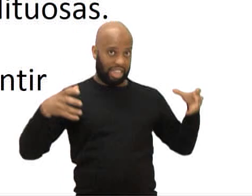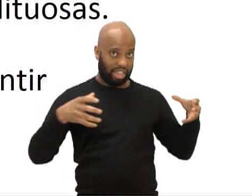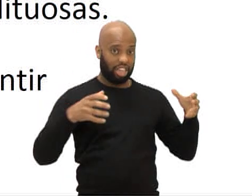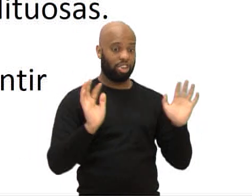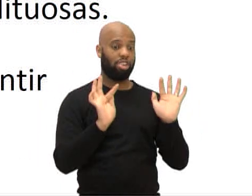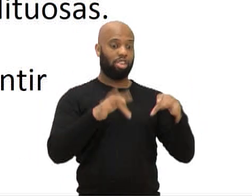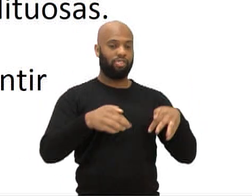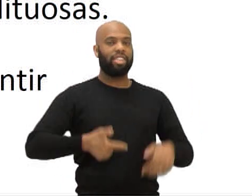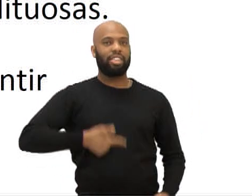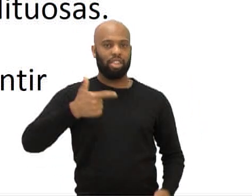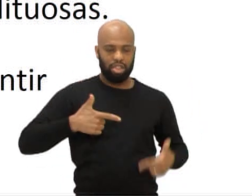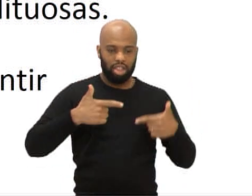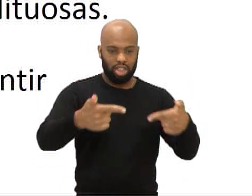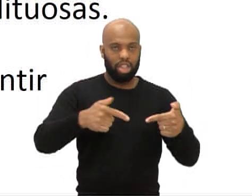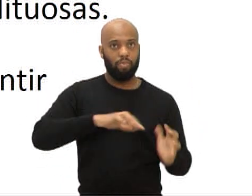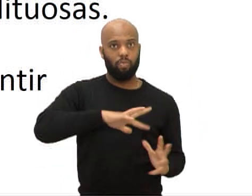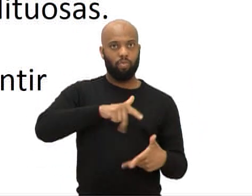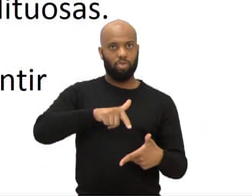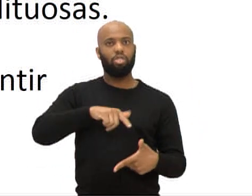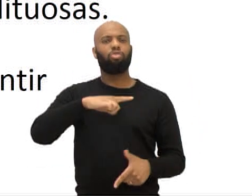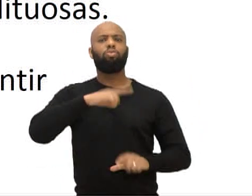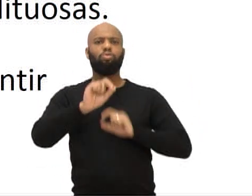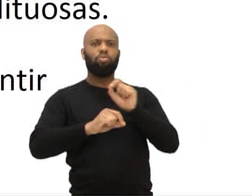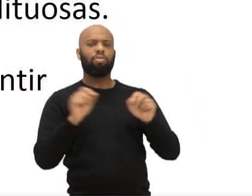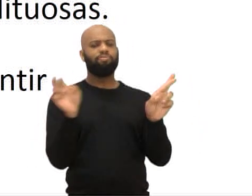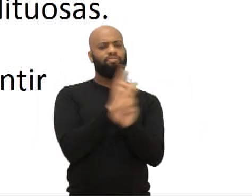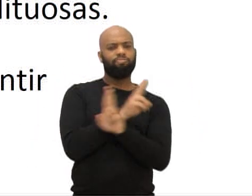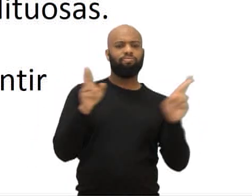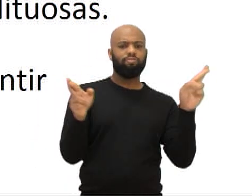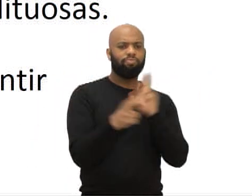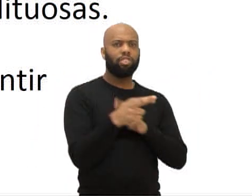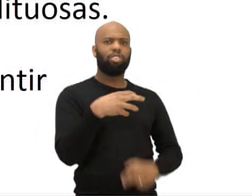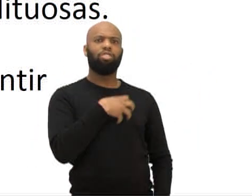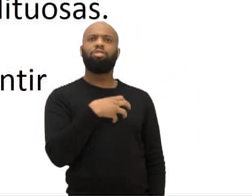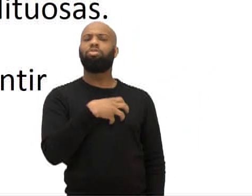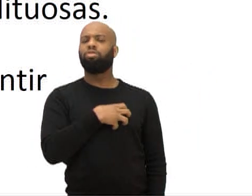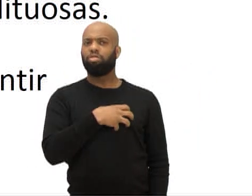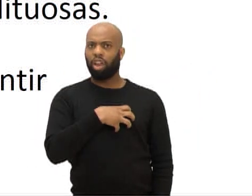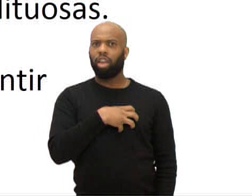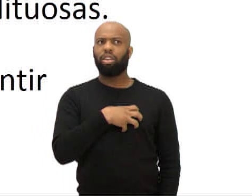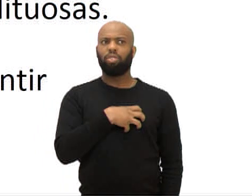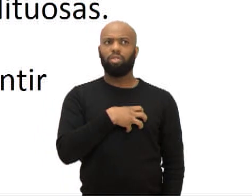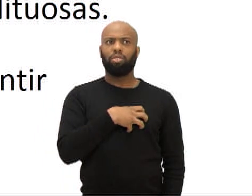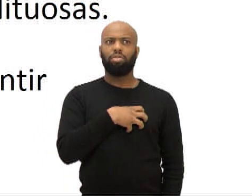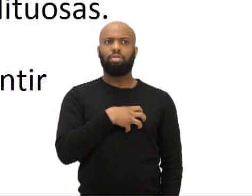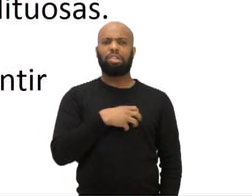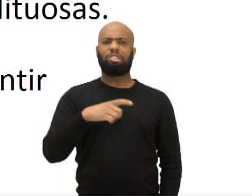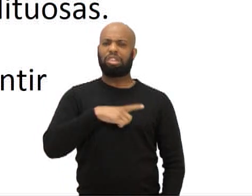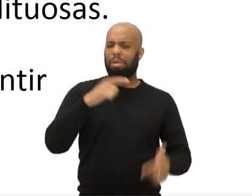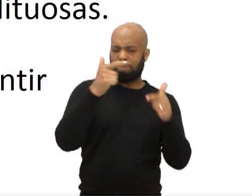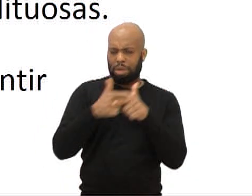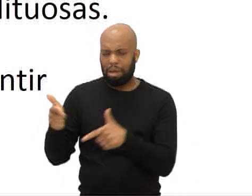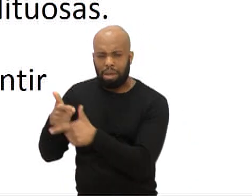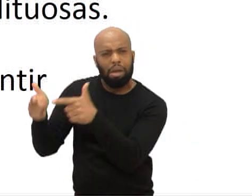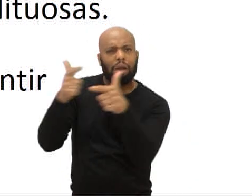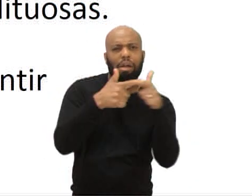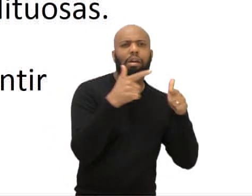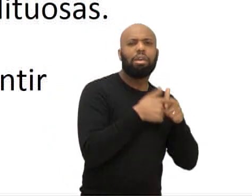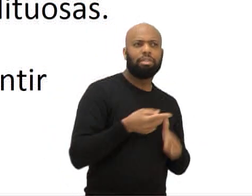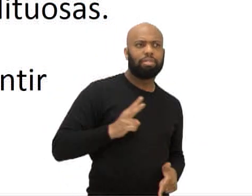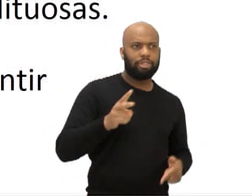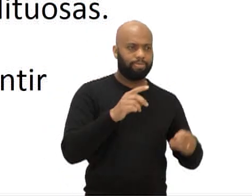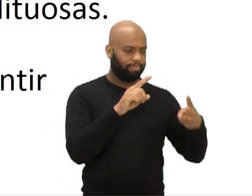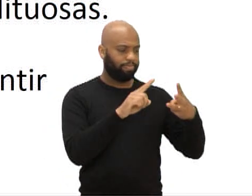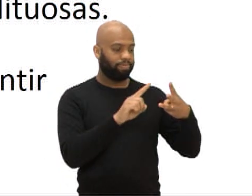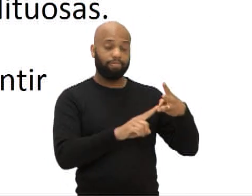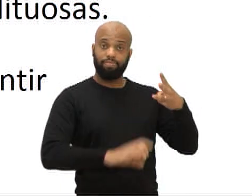da Segunda Guerra Mundial, mantinham relações extremamente conflituosas.